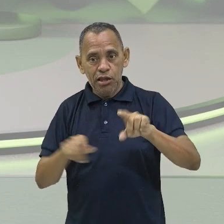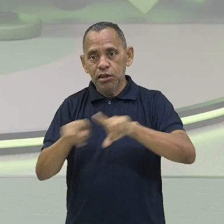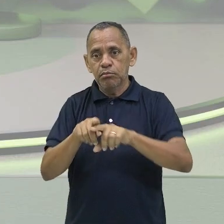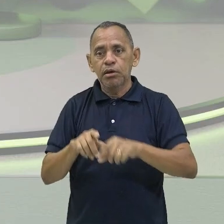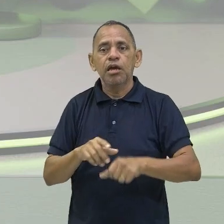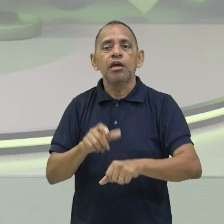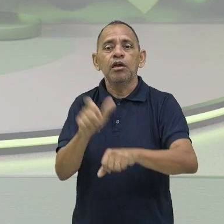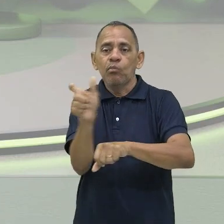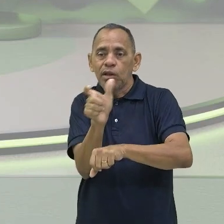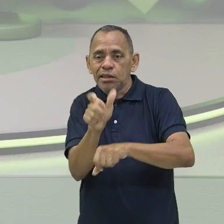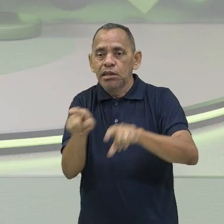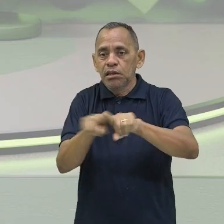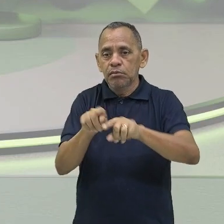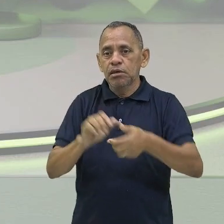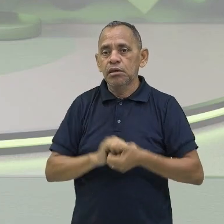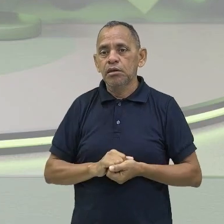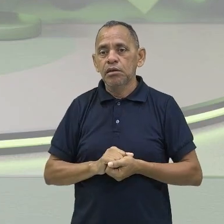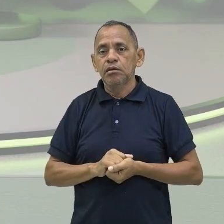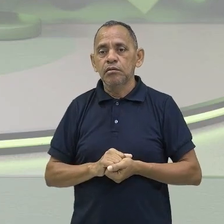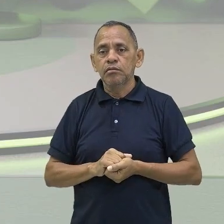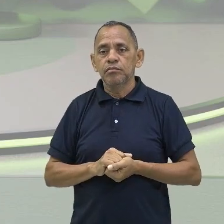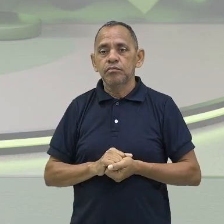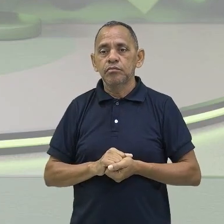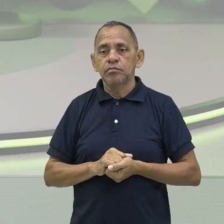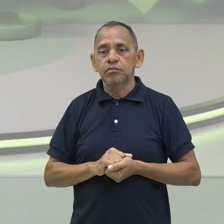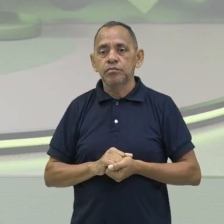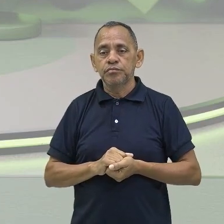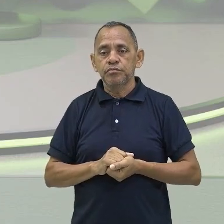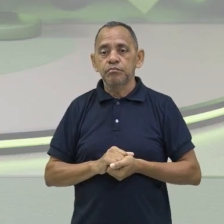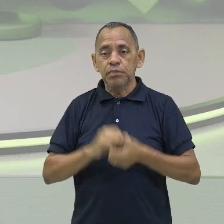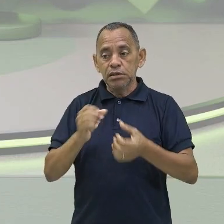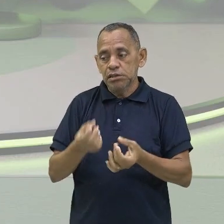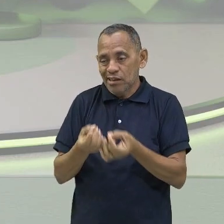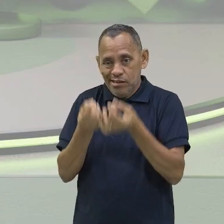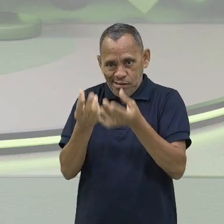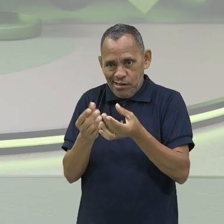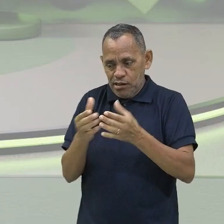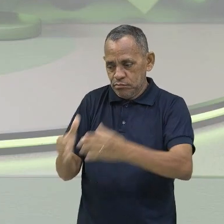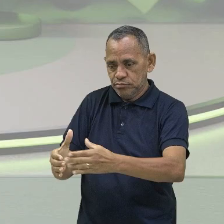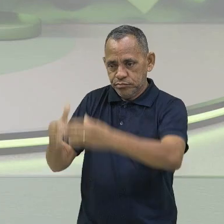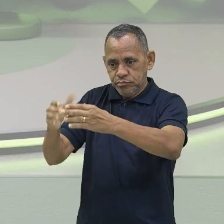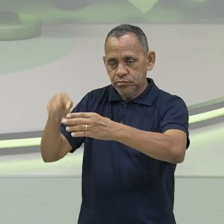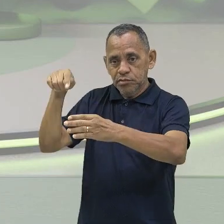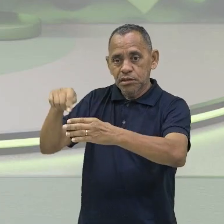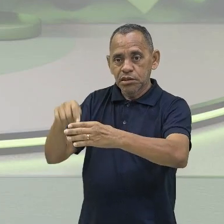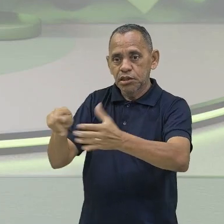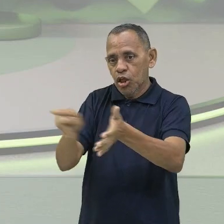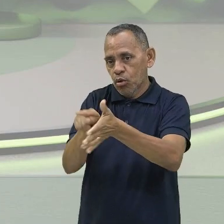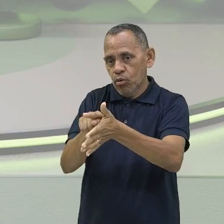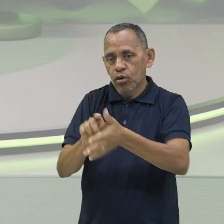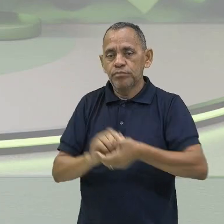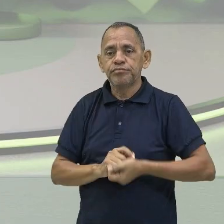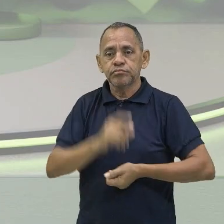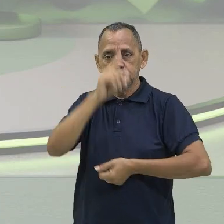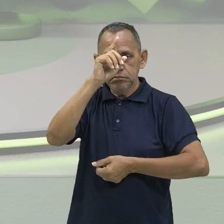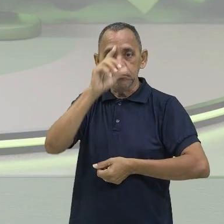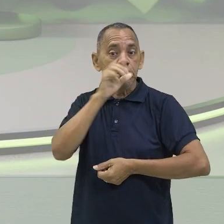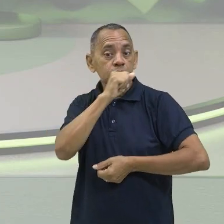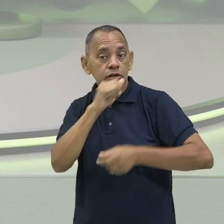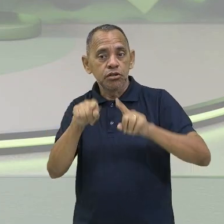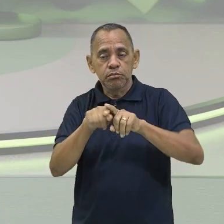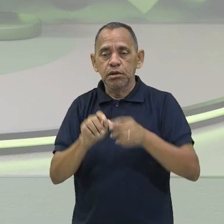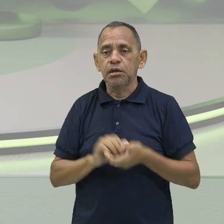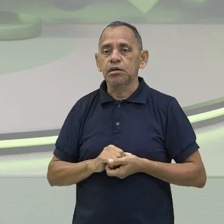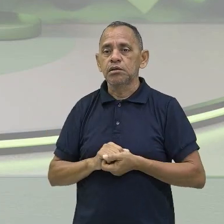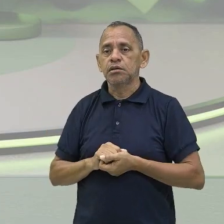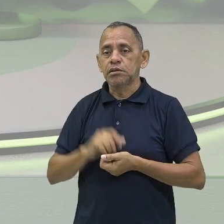têm, já não funcionam mais. Então, eles devem ser destinados a essas lixeiras para eles serem recuperados, aí